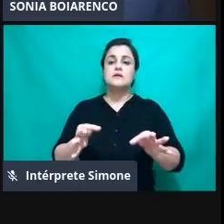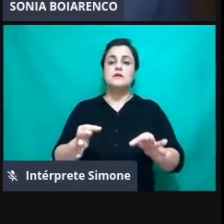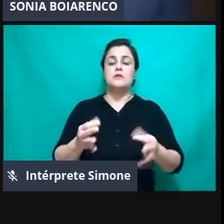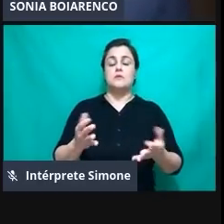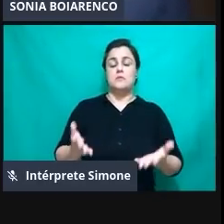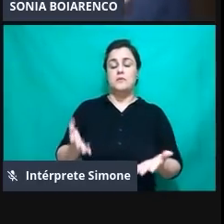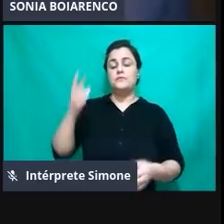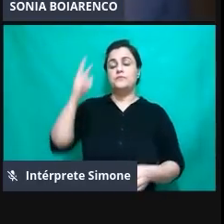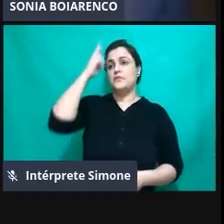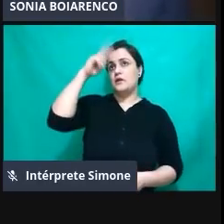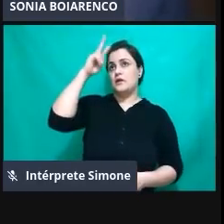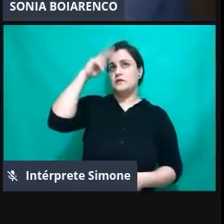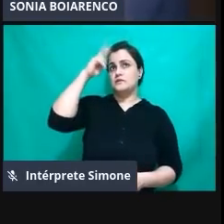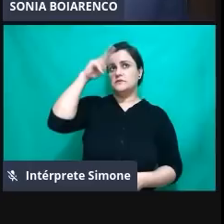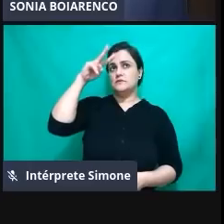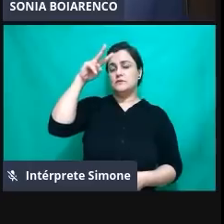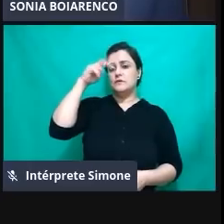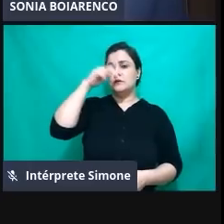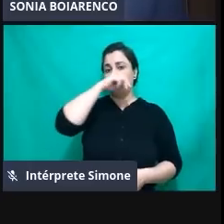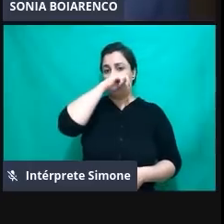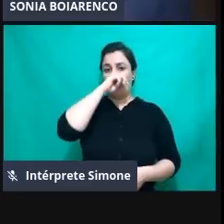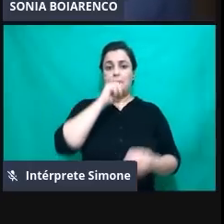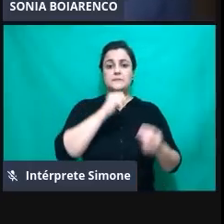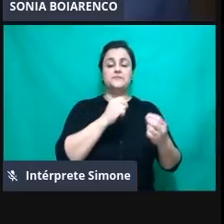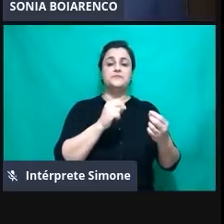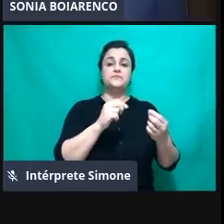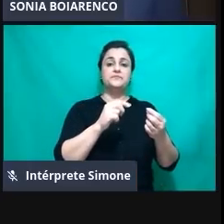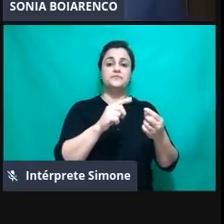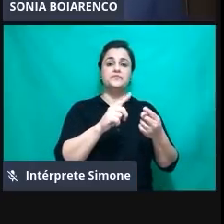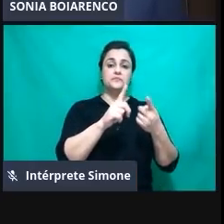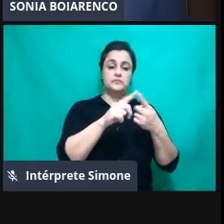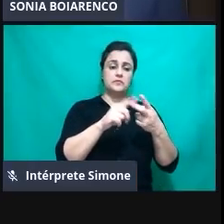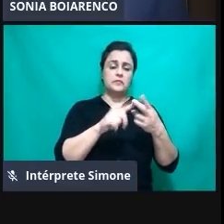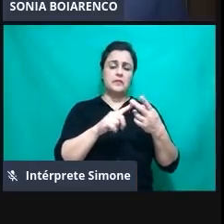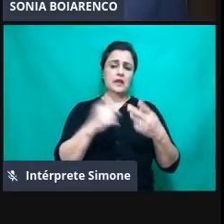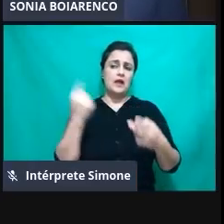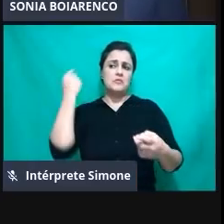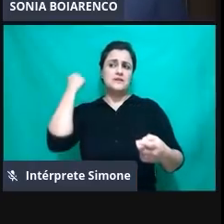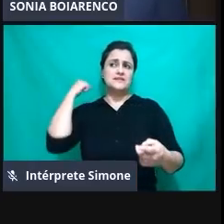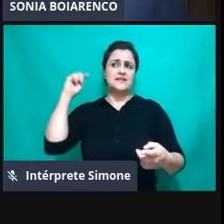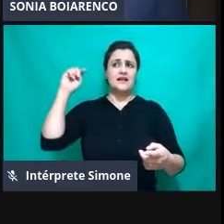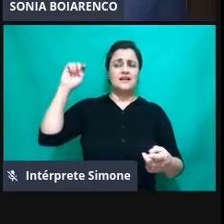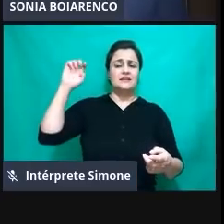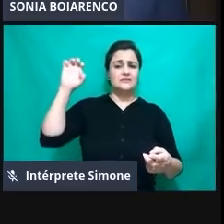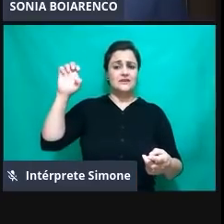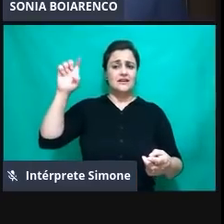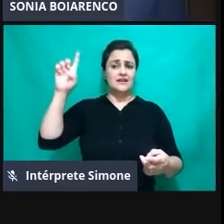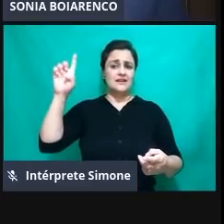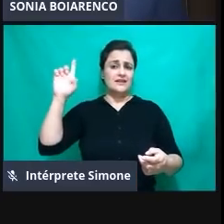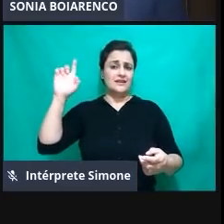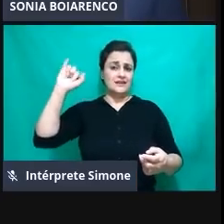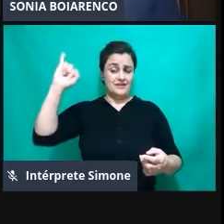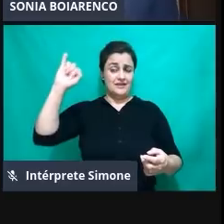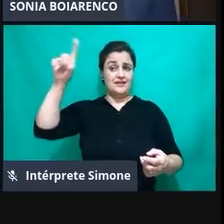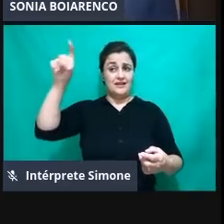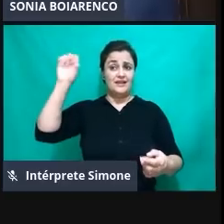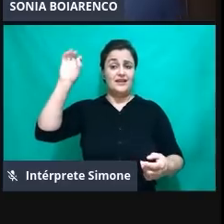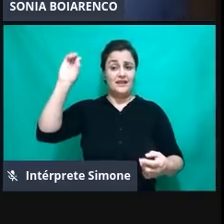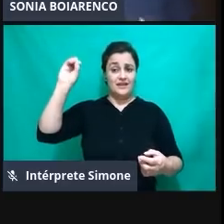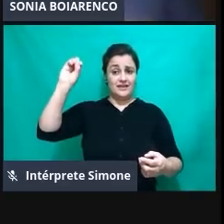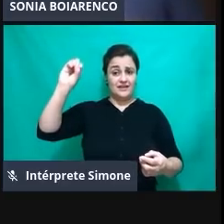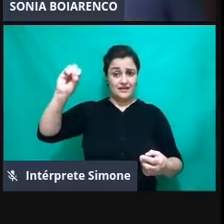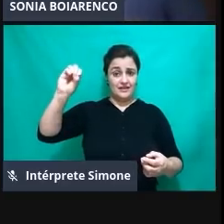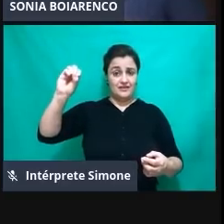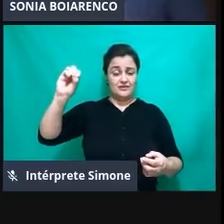temáticas, que antigamente nós chamávamos de eixos, né? 3 grandes unidades temáticas. Vemos